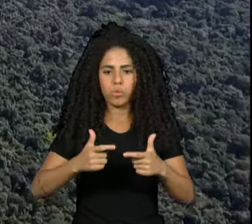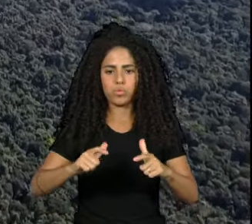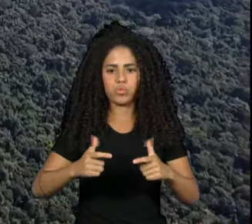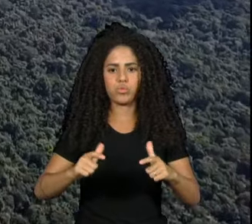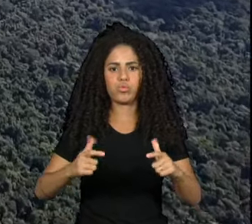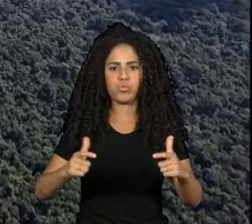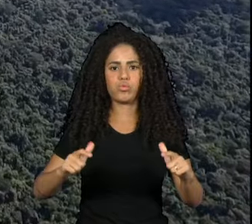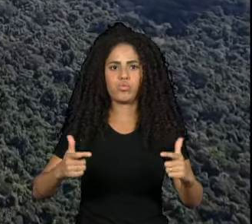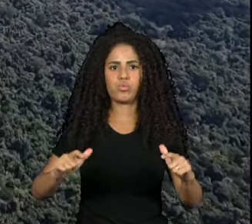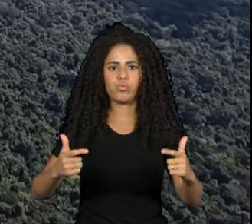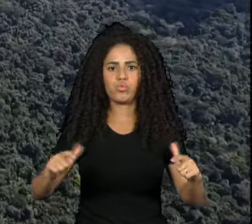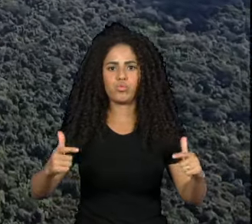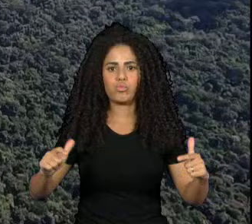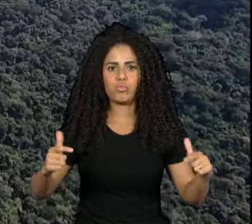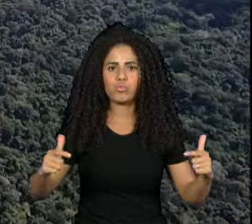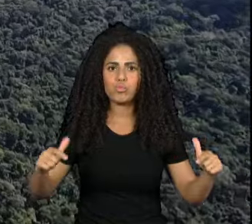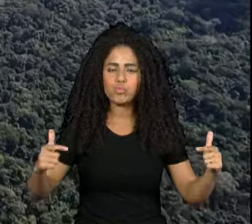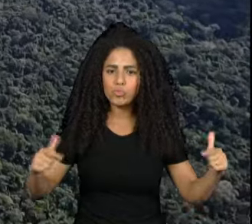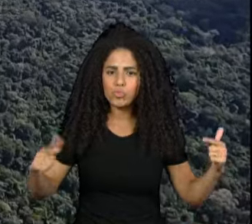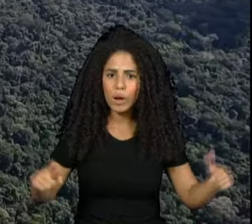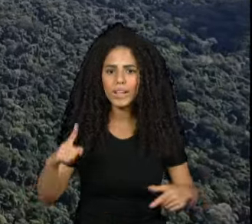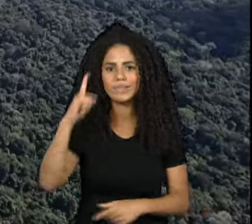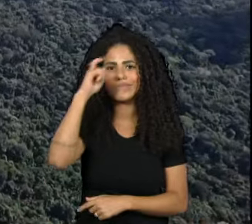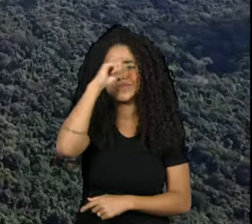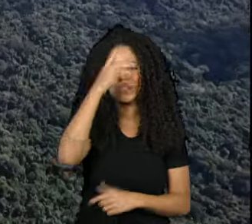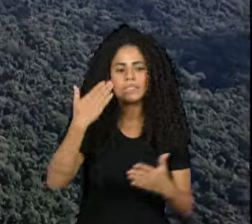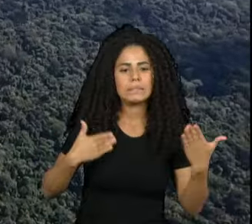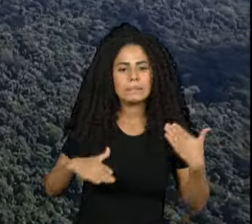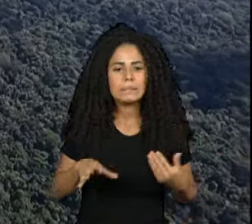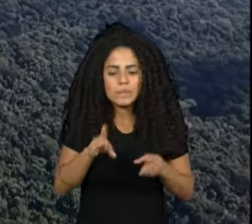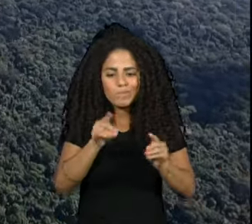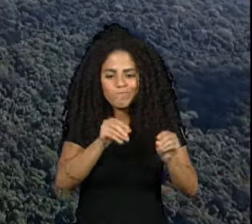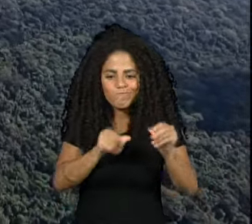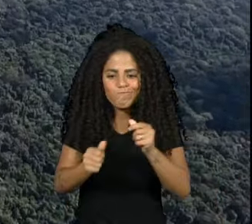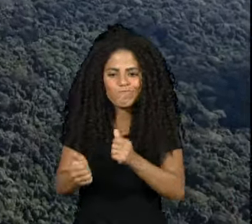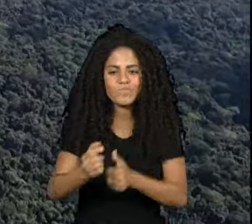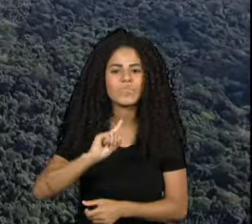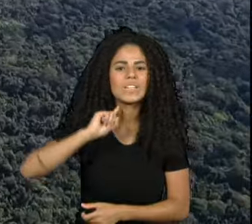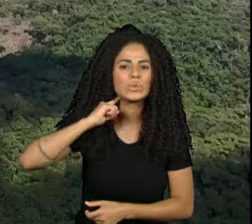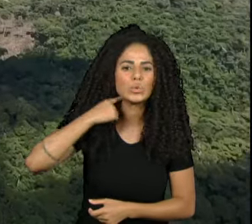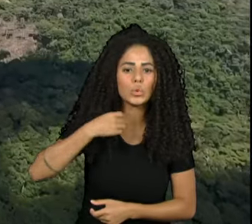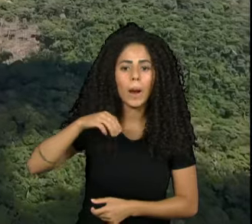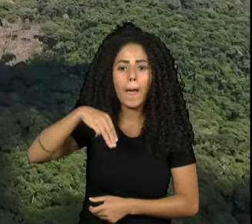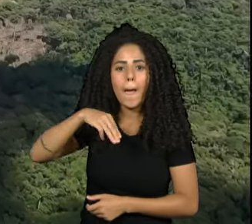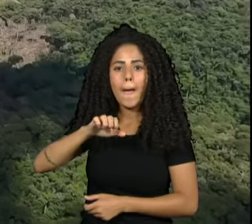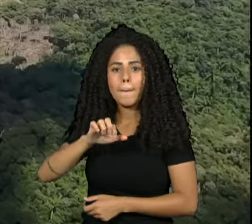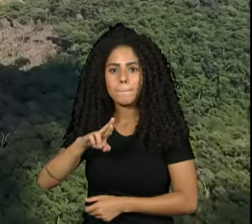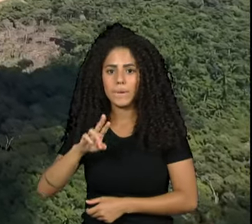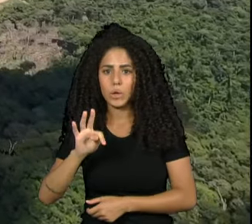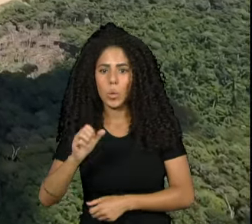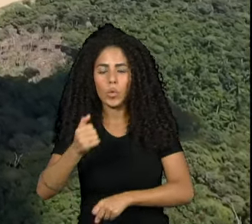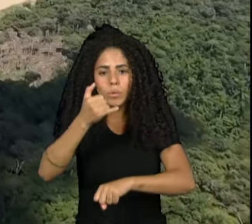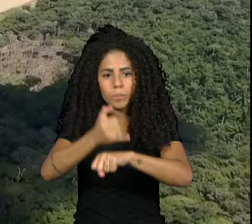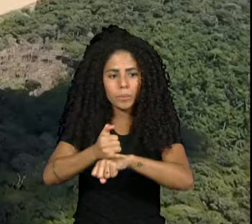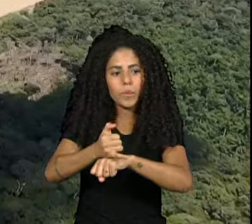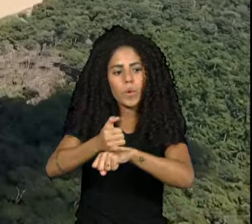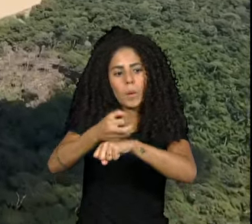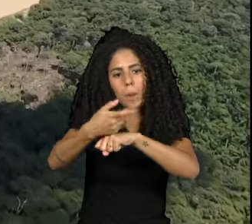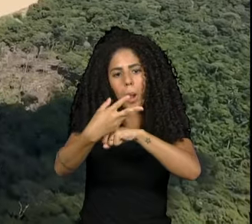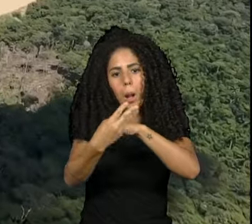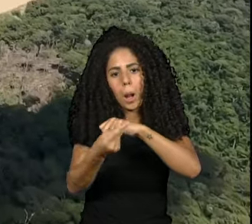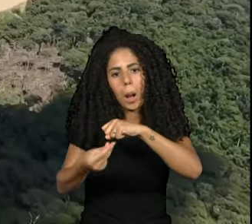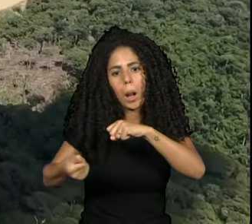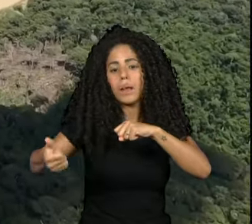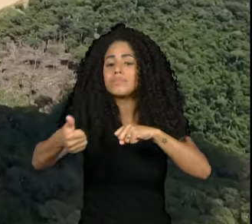Porto Alegre. O garimpo afeta o turismo e contamina as águas com mercúrio, metal tóxico. Ribeirinhos